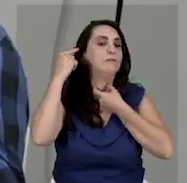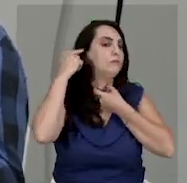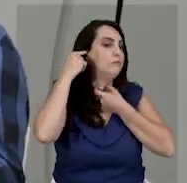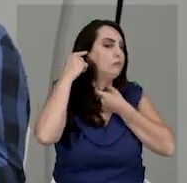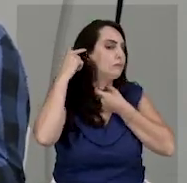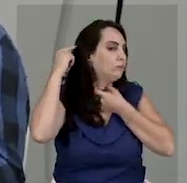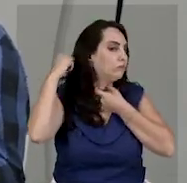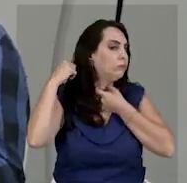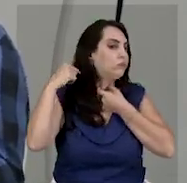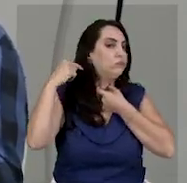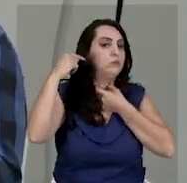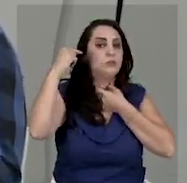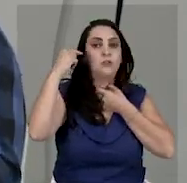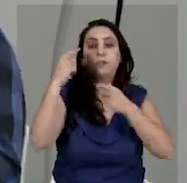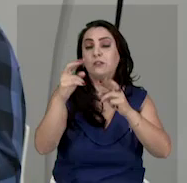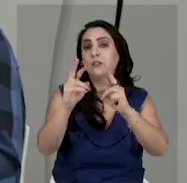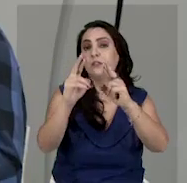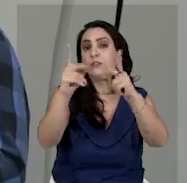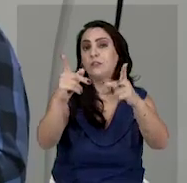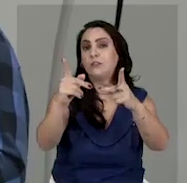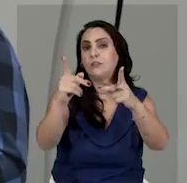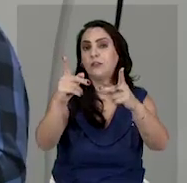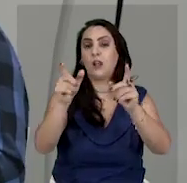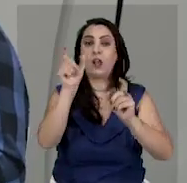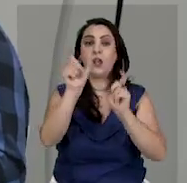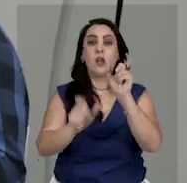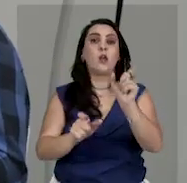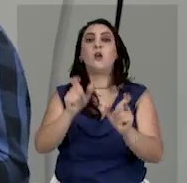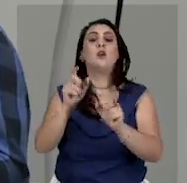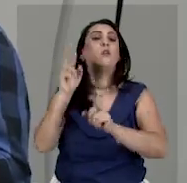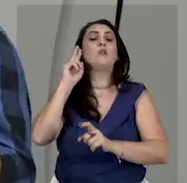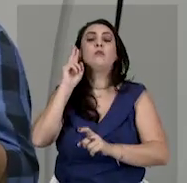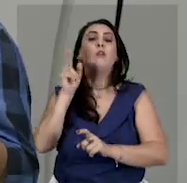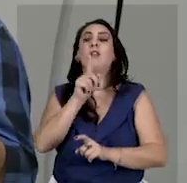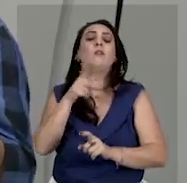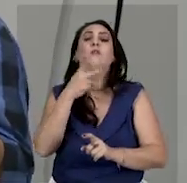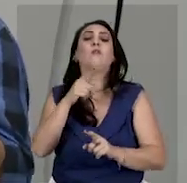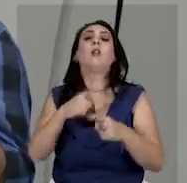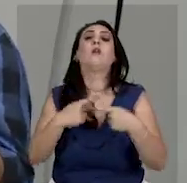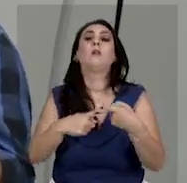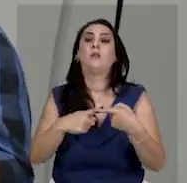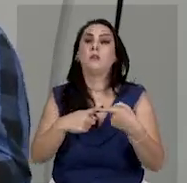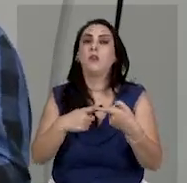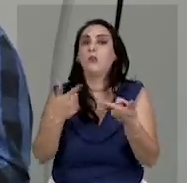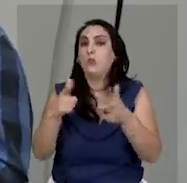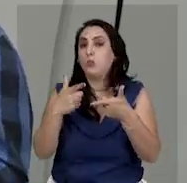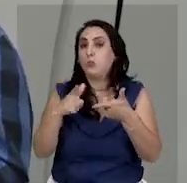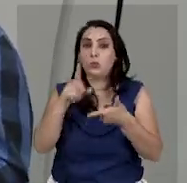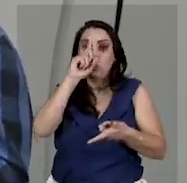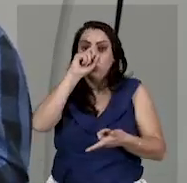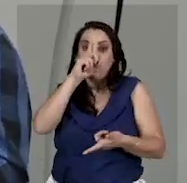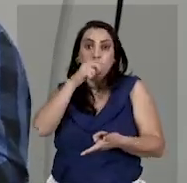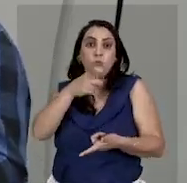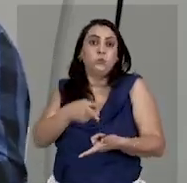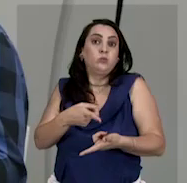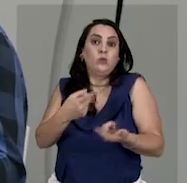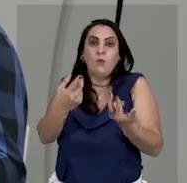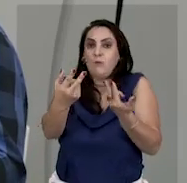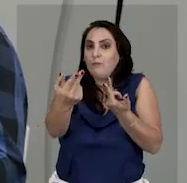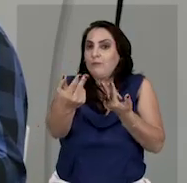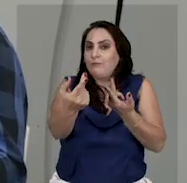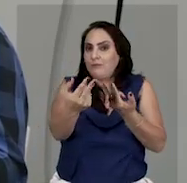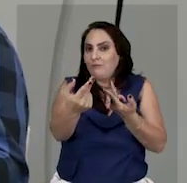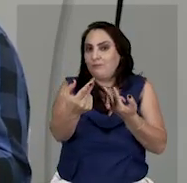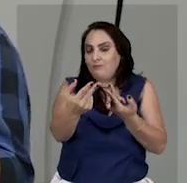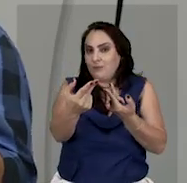fala justamente porque ela não tem o domínio das cordas vocais como nós temos. Então, se a pessoa